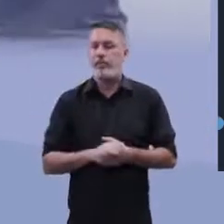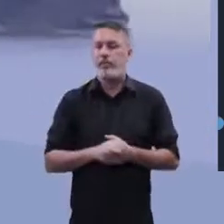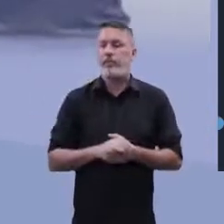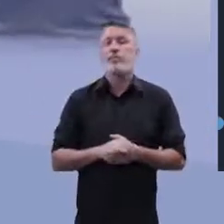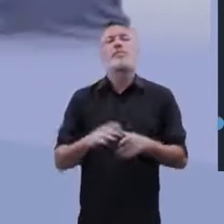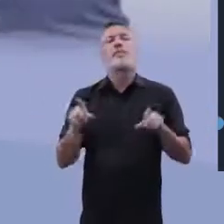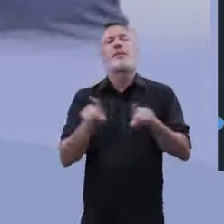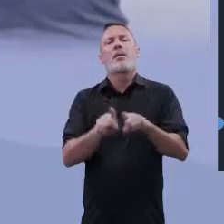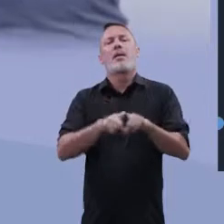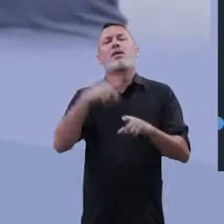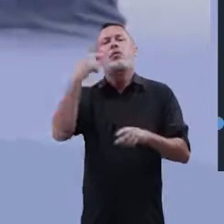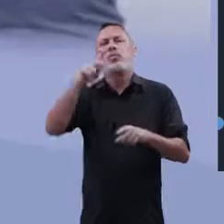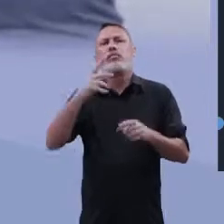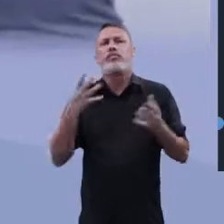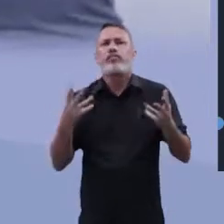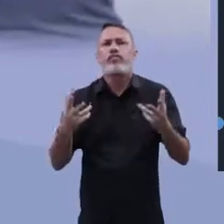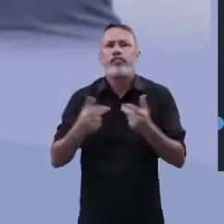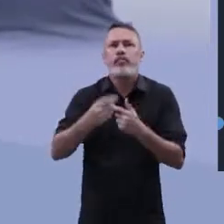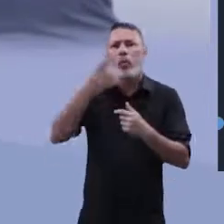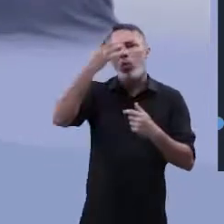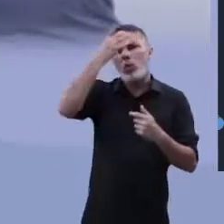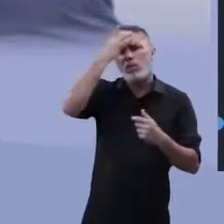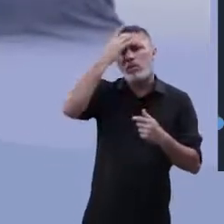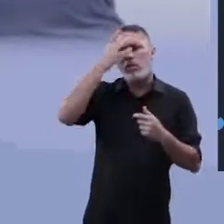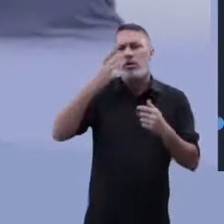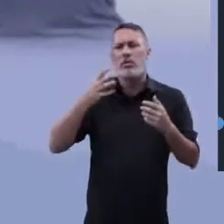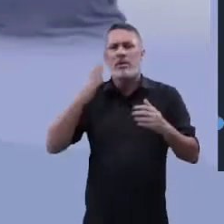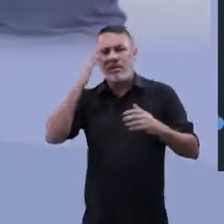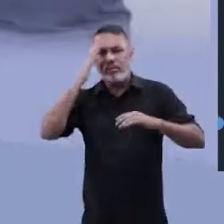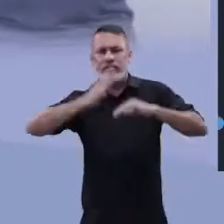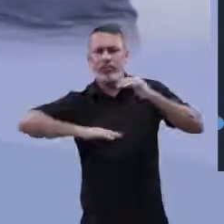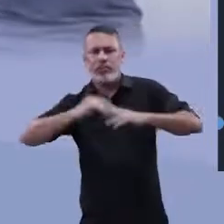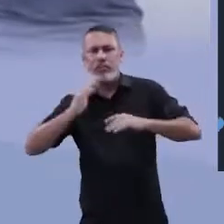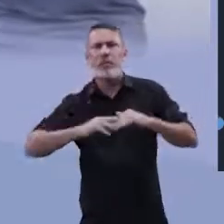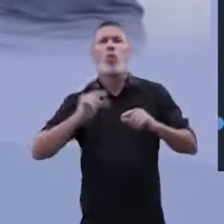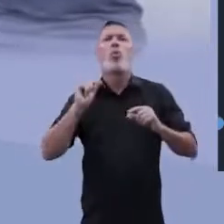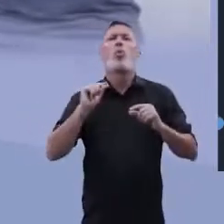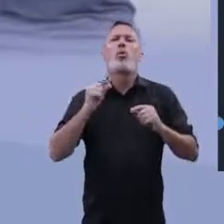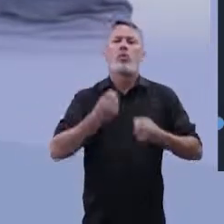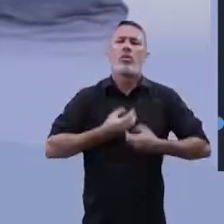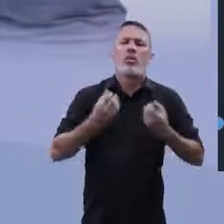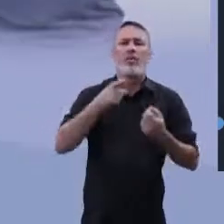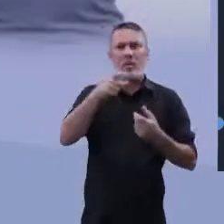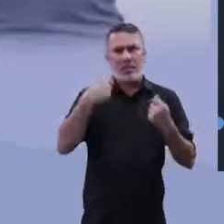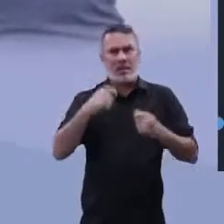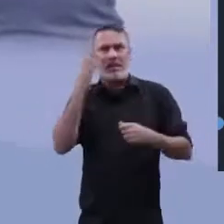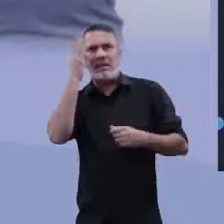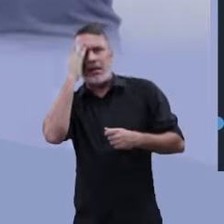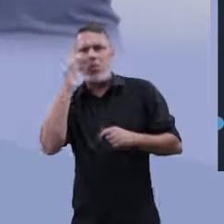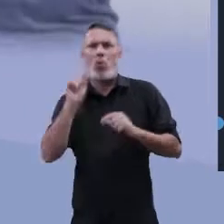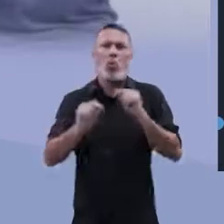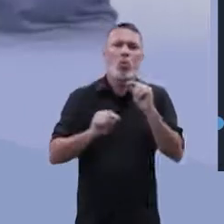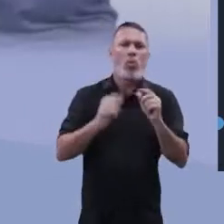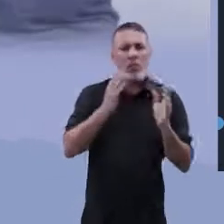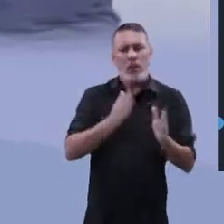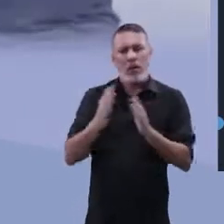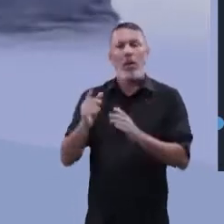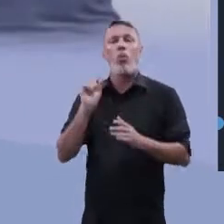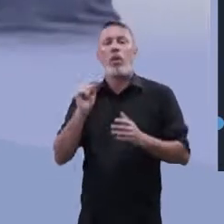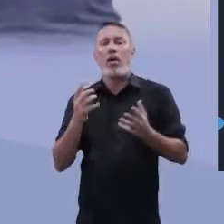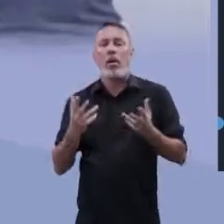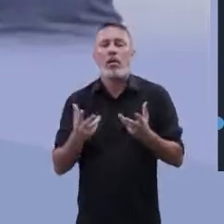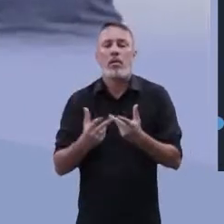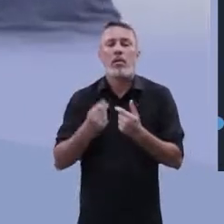habilidades cognitivas mobilizadas na construção de um texto, o que você precisa de habilidades cognitivas, o que é também